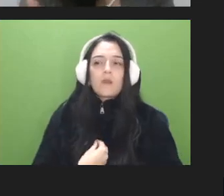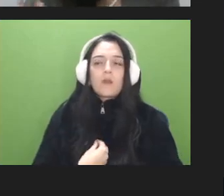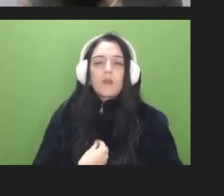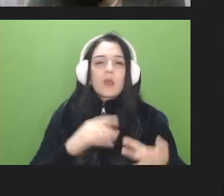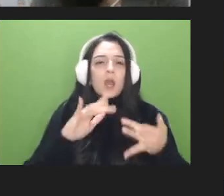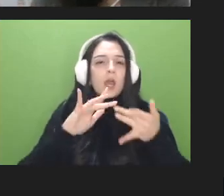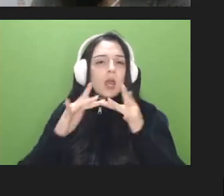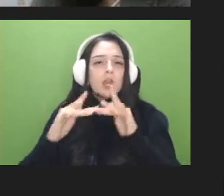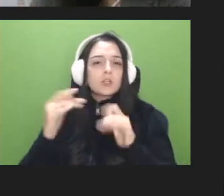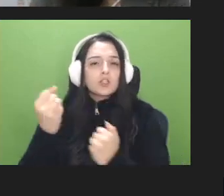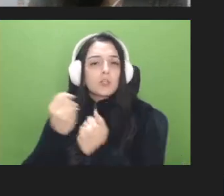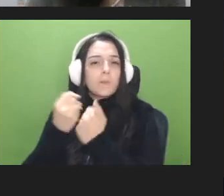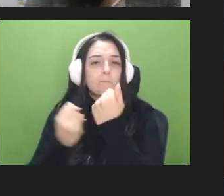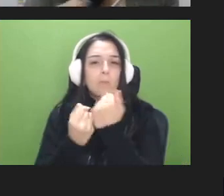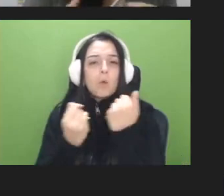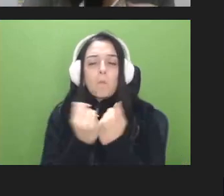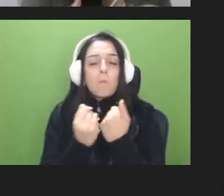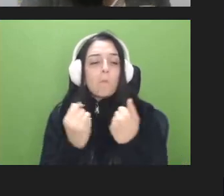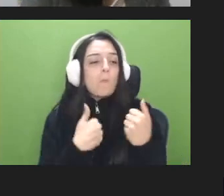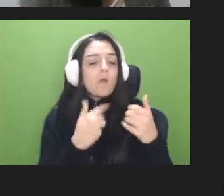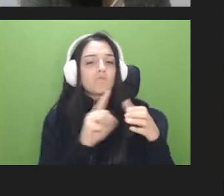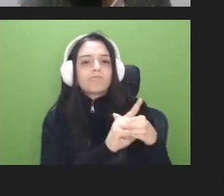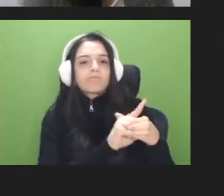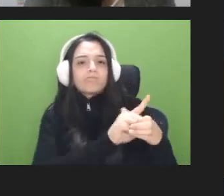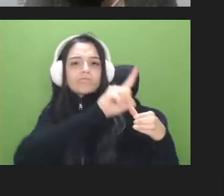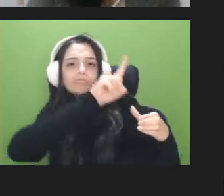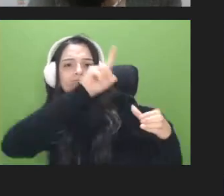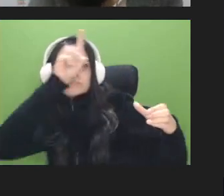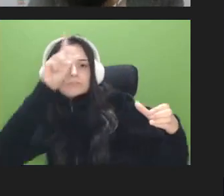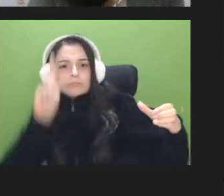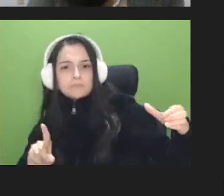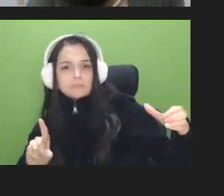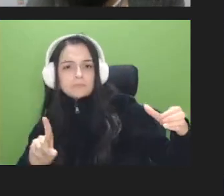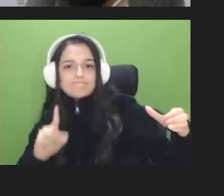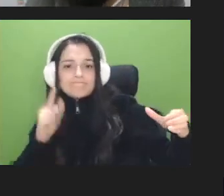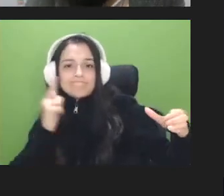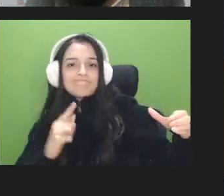apoio, sem meus vínculos, sem as minhas formas de sustentação.